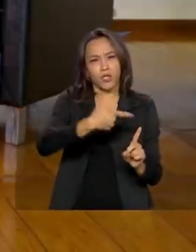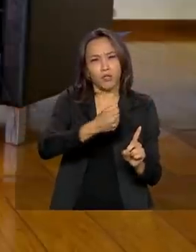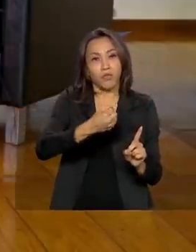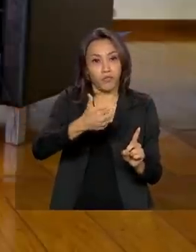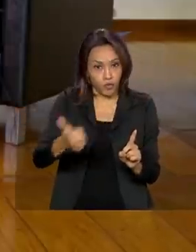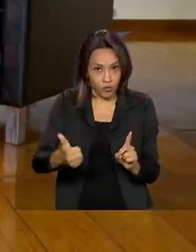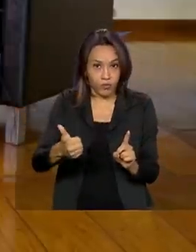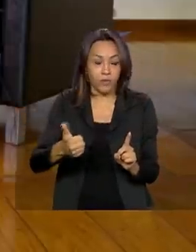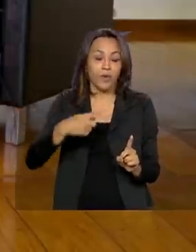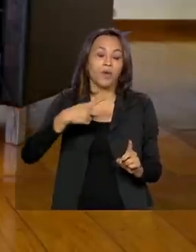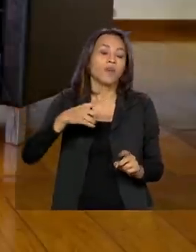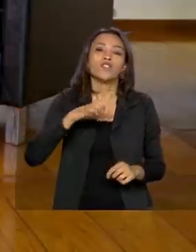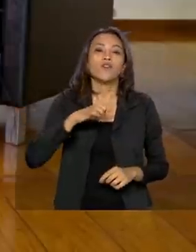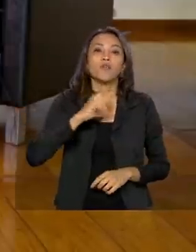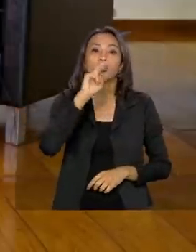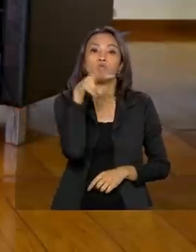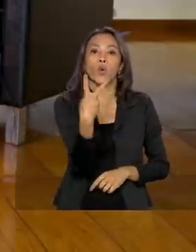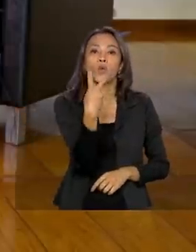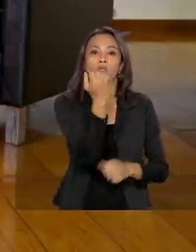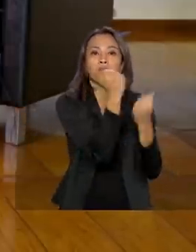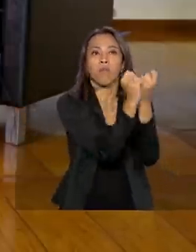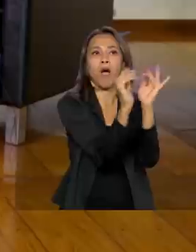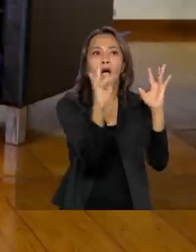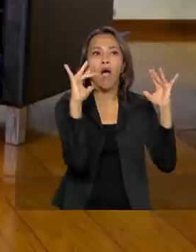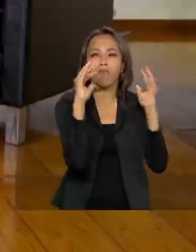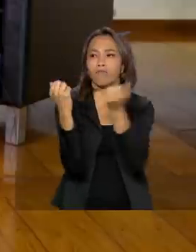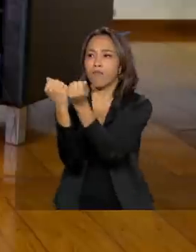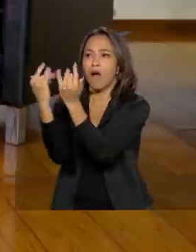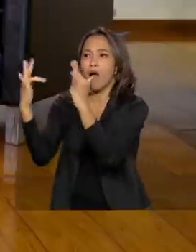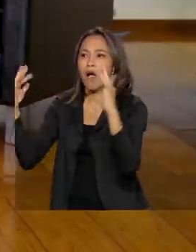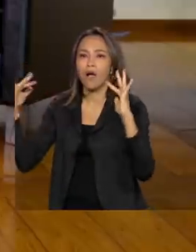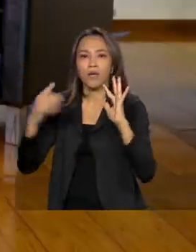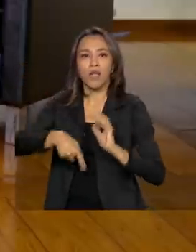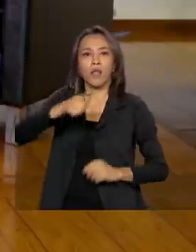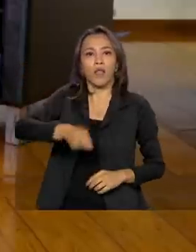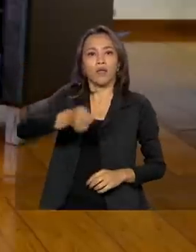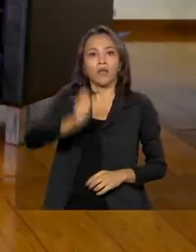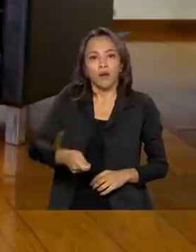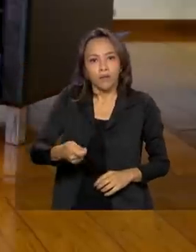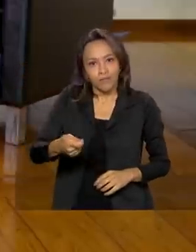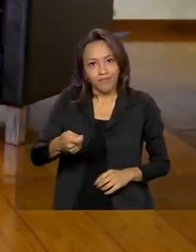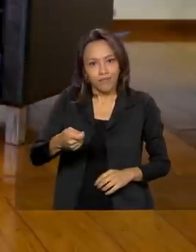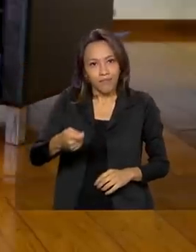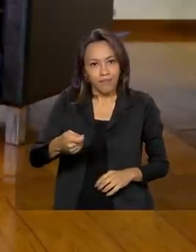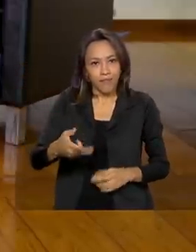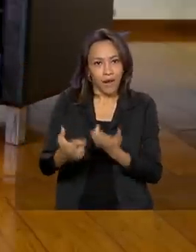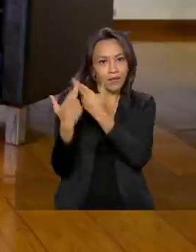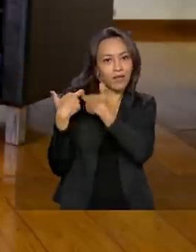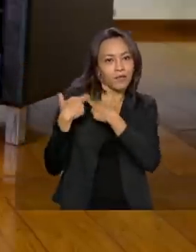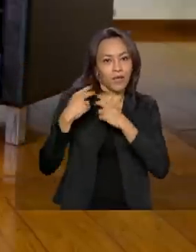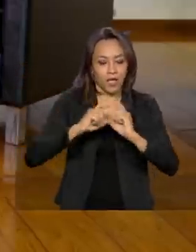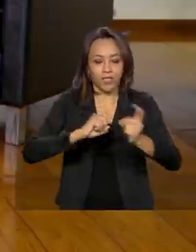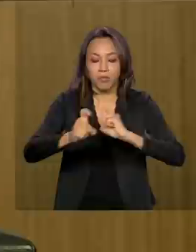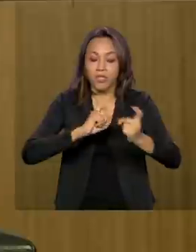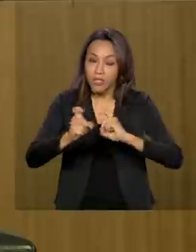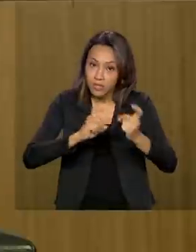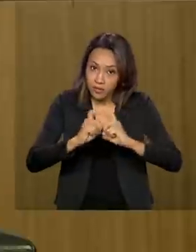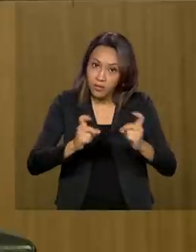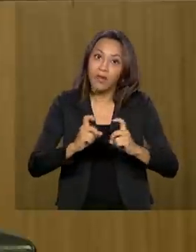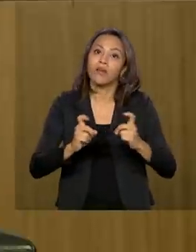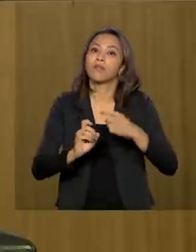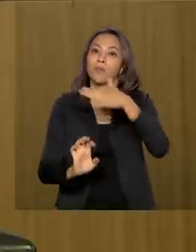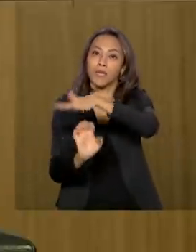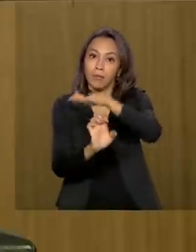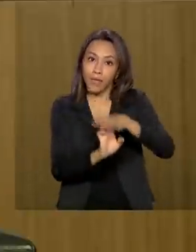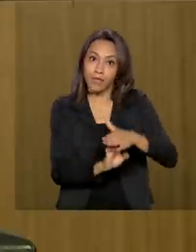nesse mês de janeiro de 2021, a gente teve dois parques nacionais leiloados à iniciativa privada ali na divisa entre o Rio Grande do